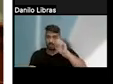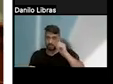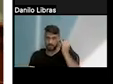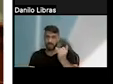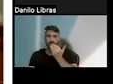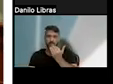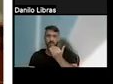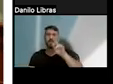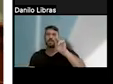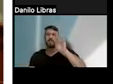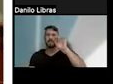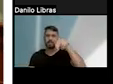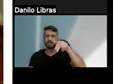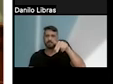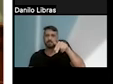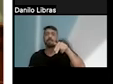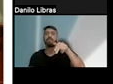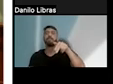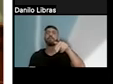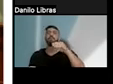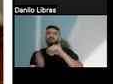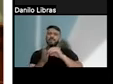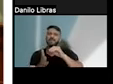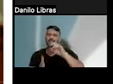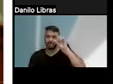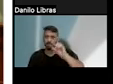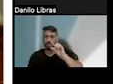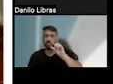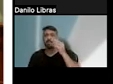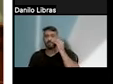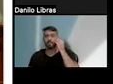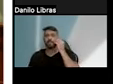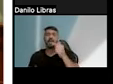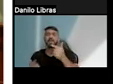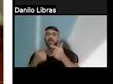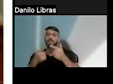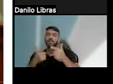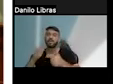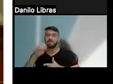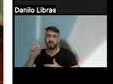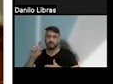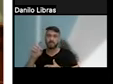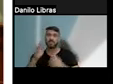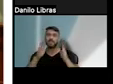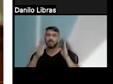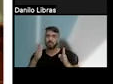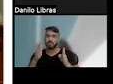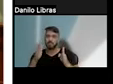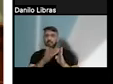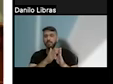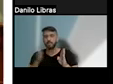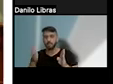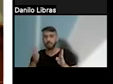proteína, então dietas hipoproteicas, e aí, a ação dessa dieta, né, hipoproteica durante essa janela de períodos